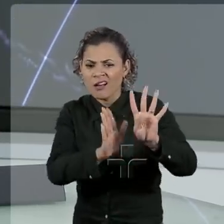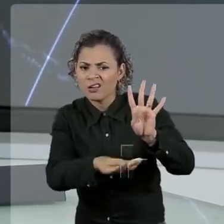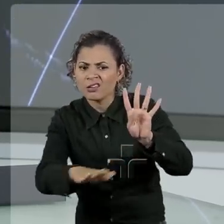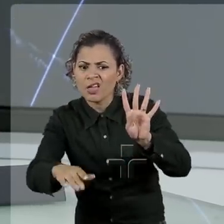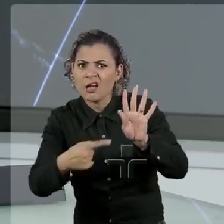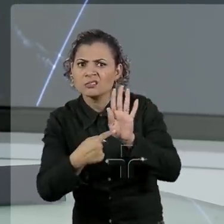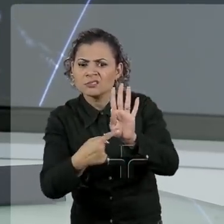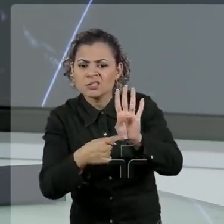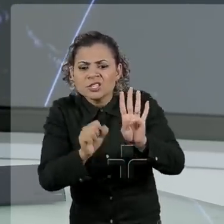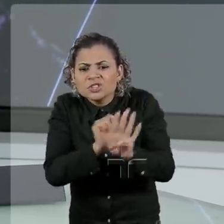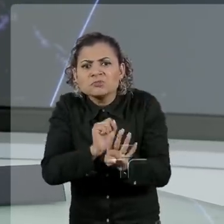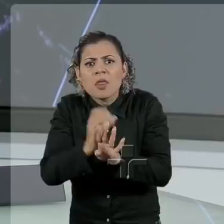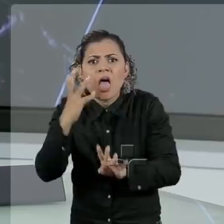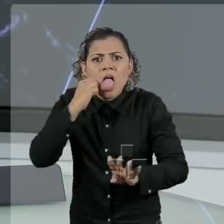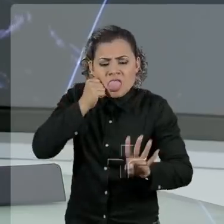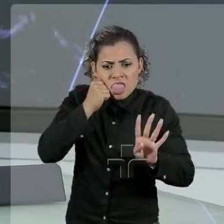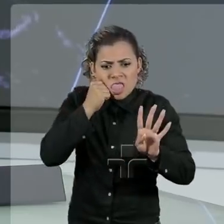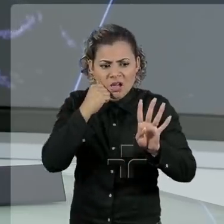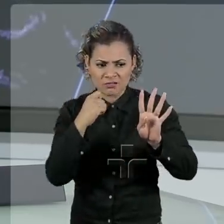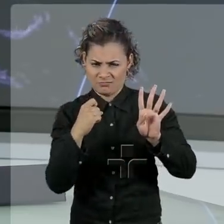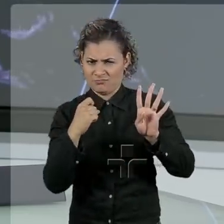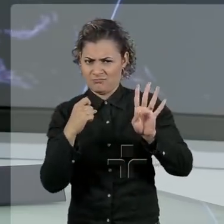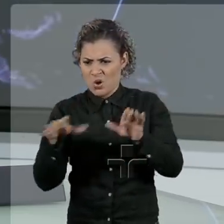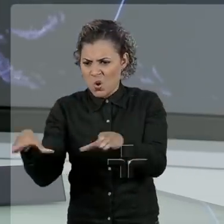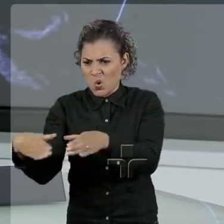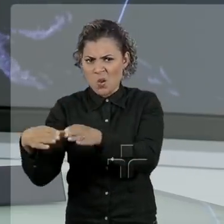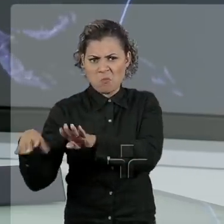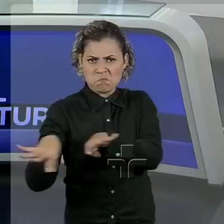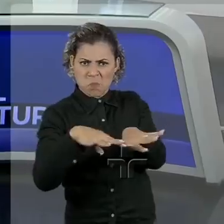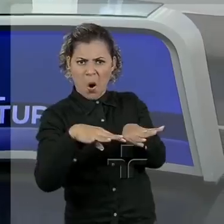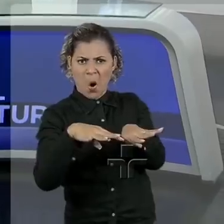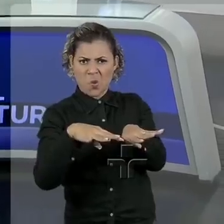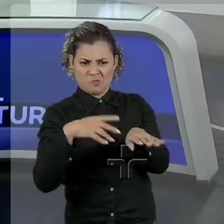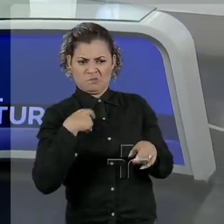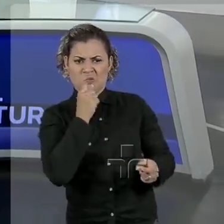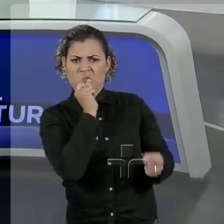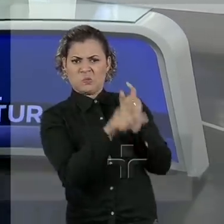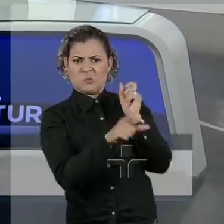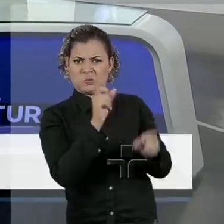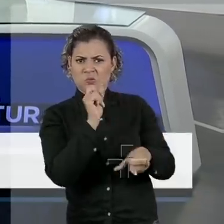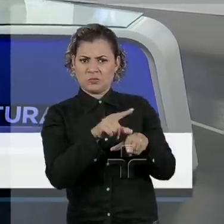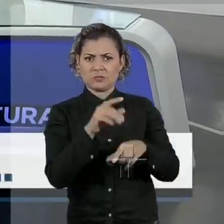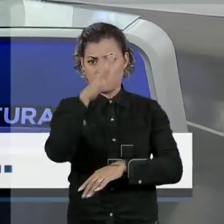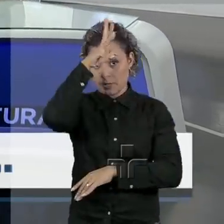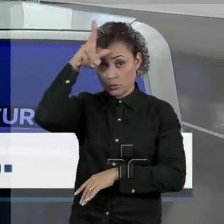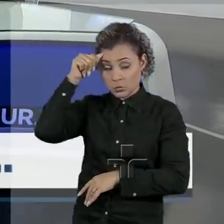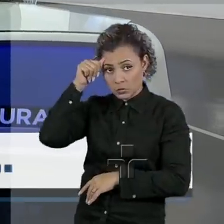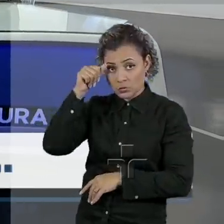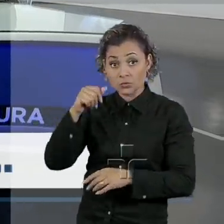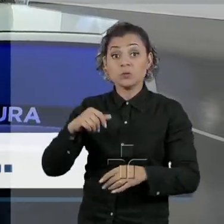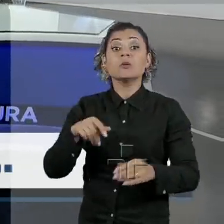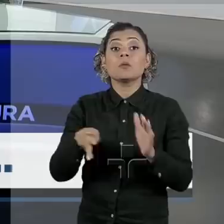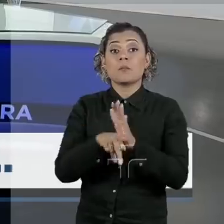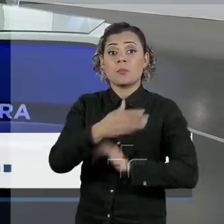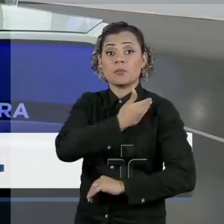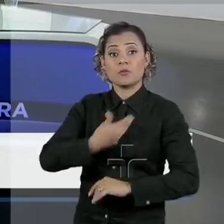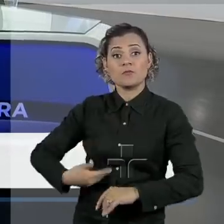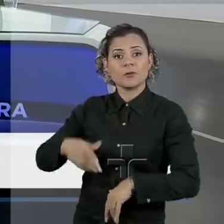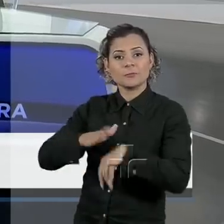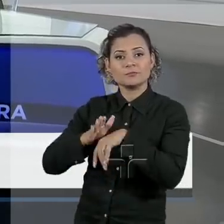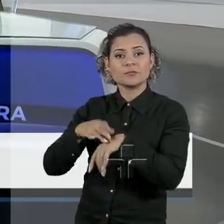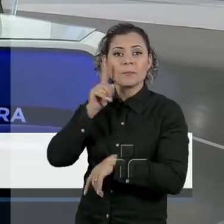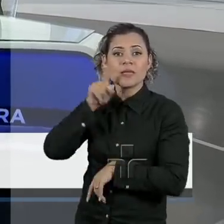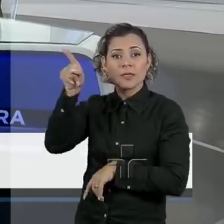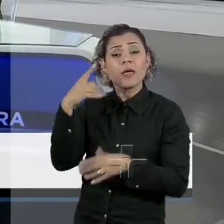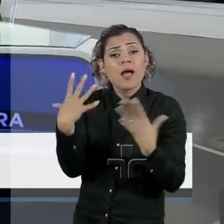que aguardam a adoção é alvo de crítica em Mato Grosso. E o governo norte-americano formaliza apoio à entrada do